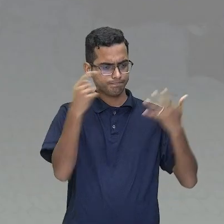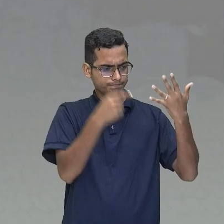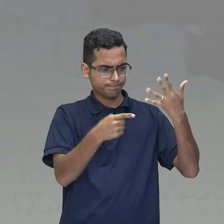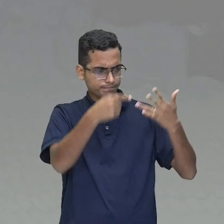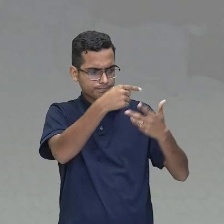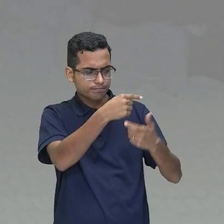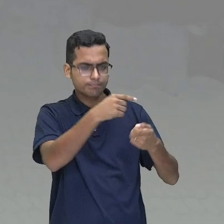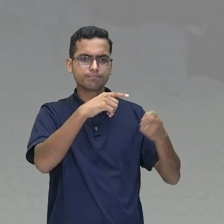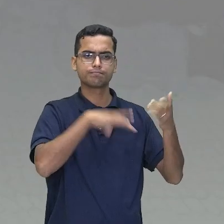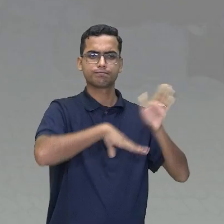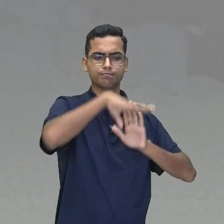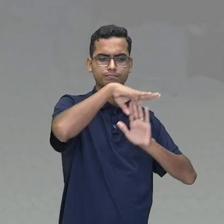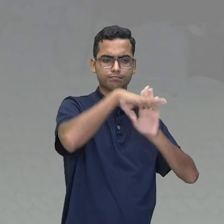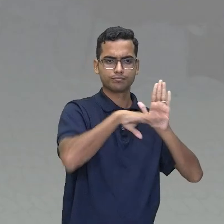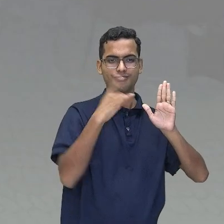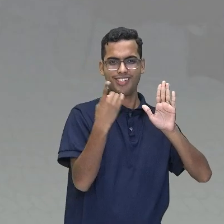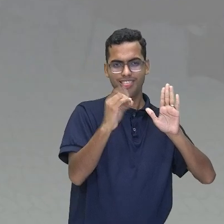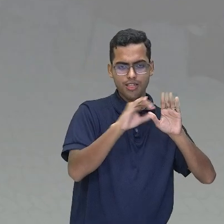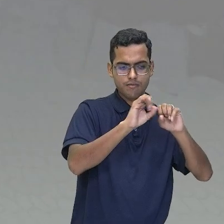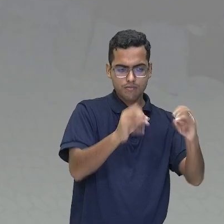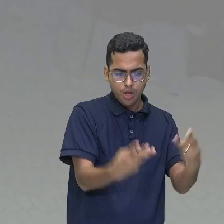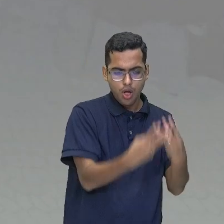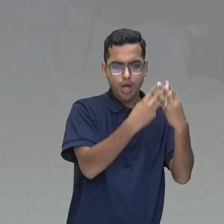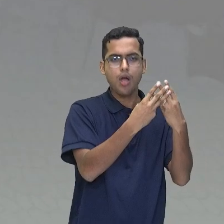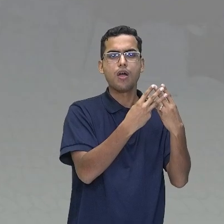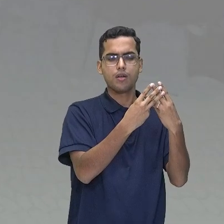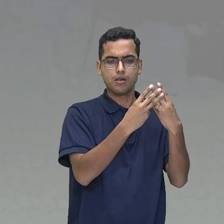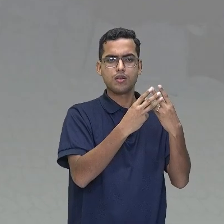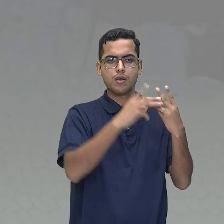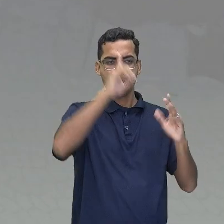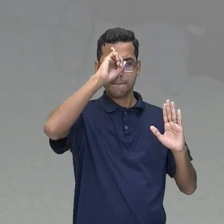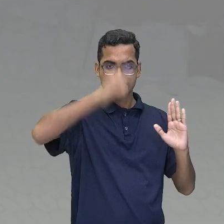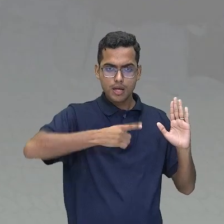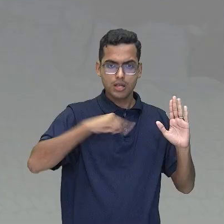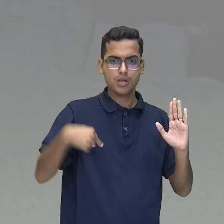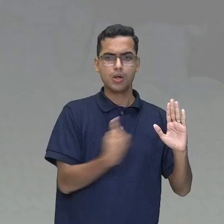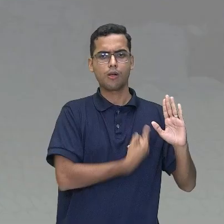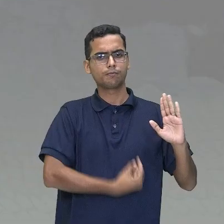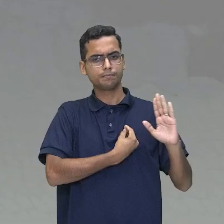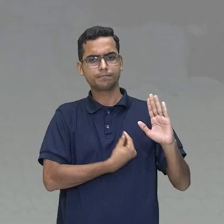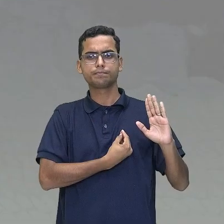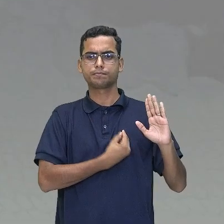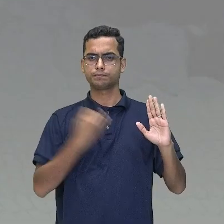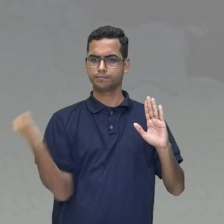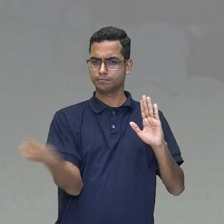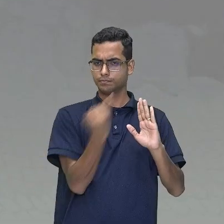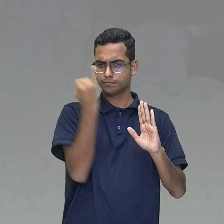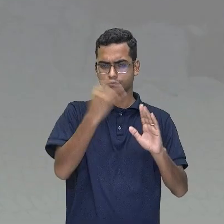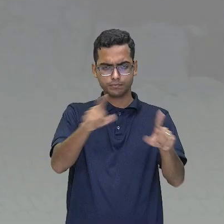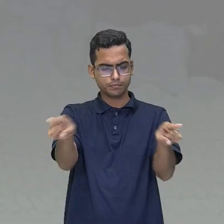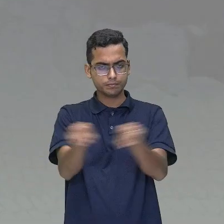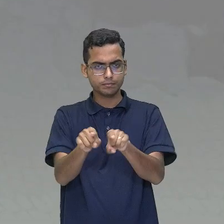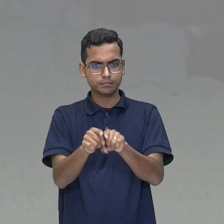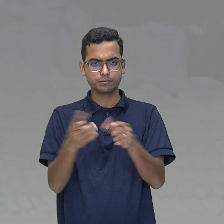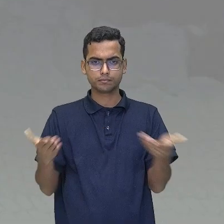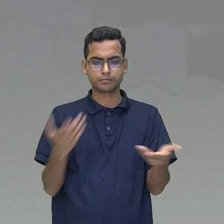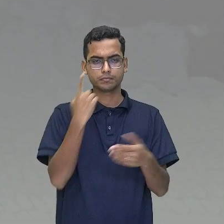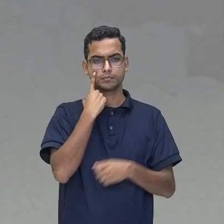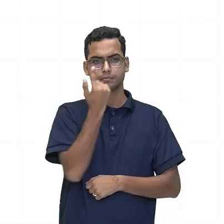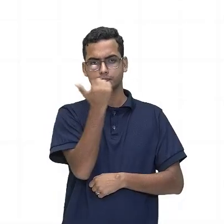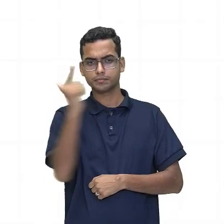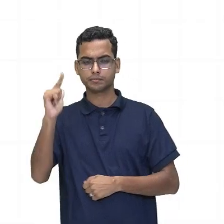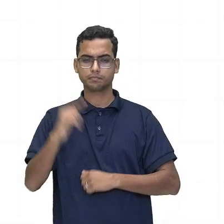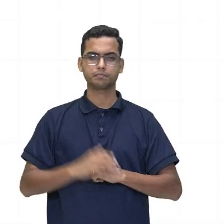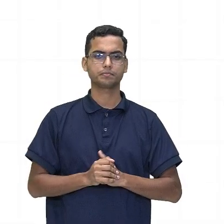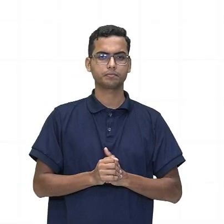São mandamentos do judaísmo, mas que servem para a nossa vida, para a vida de todos. Vamos olhar agora o cristianismo.